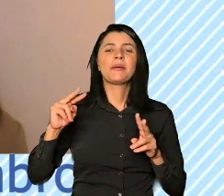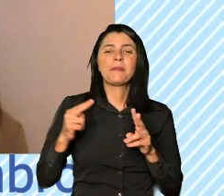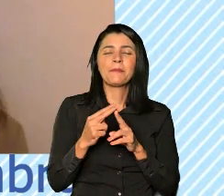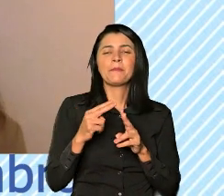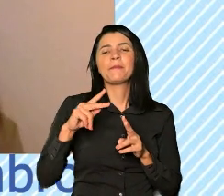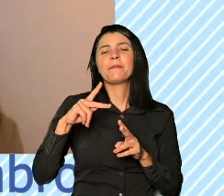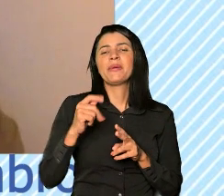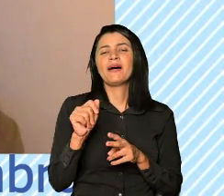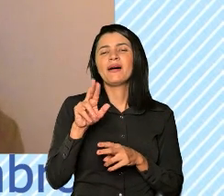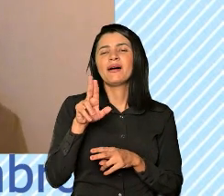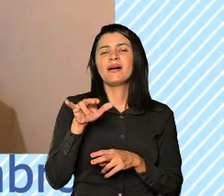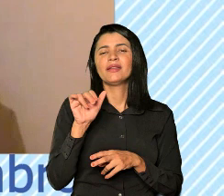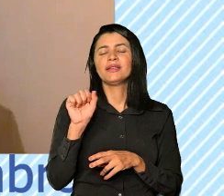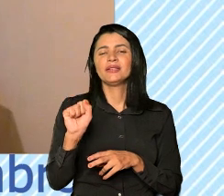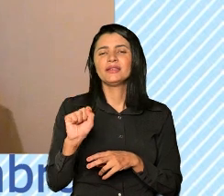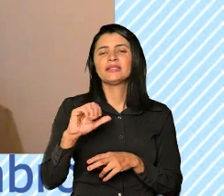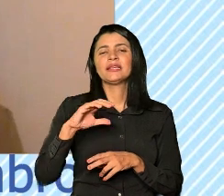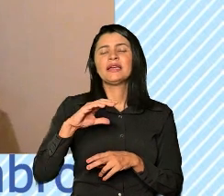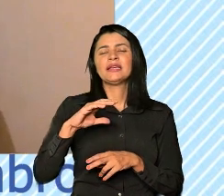Paris-Saclay.